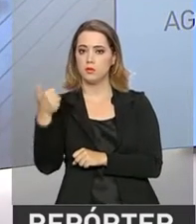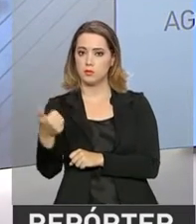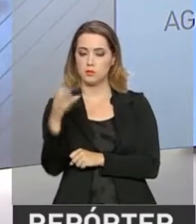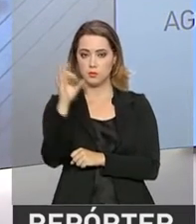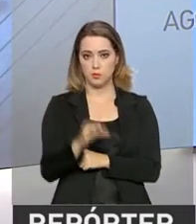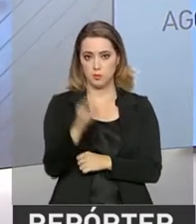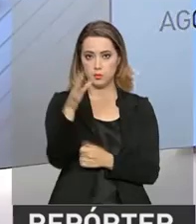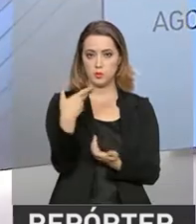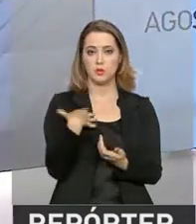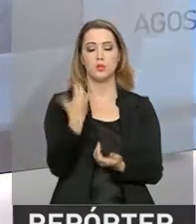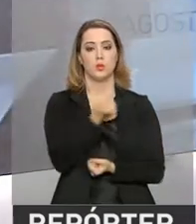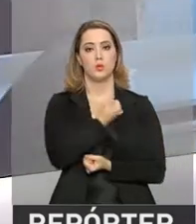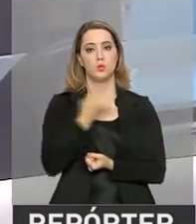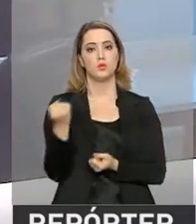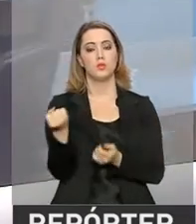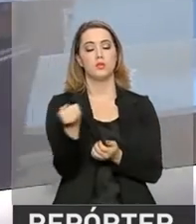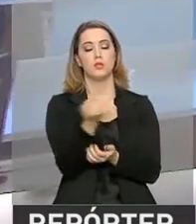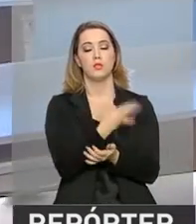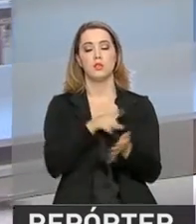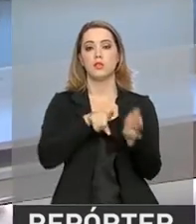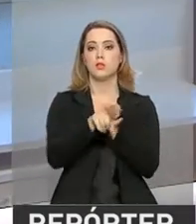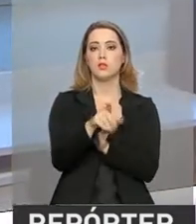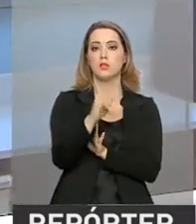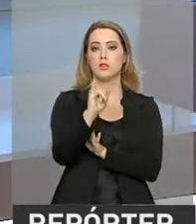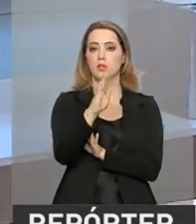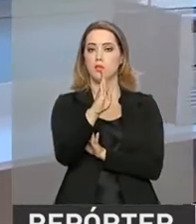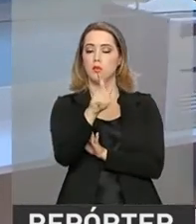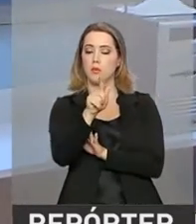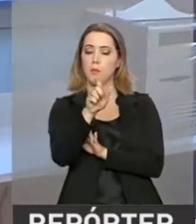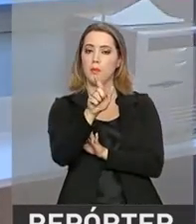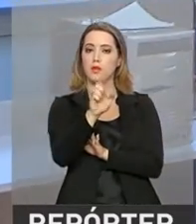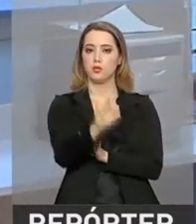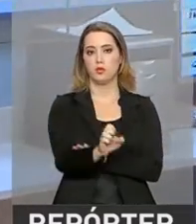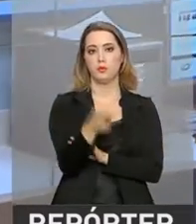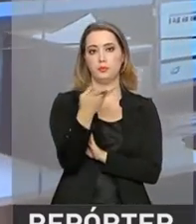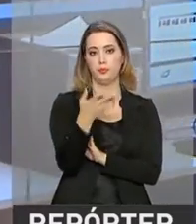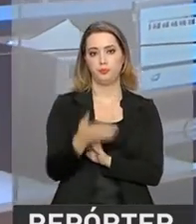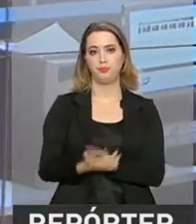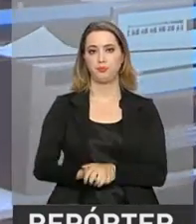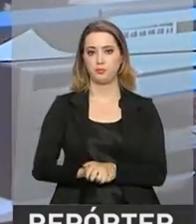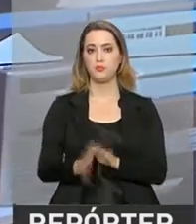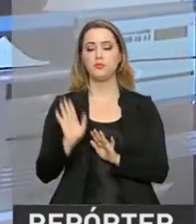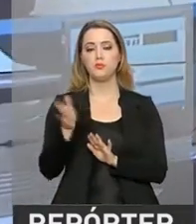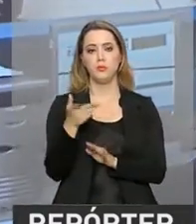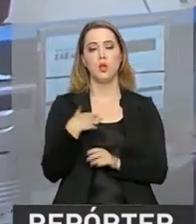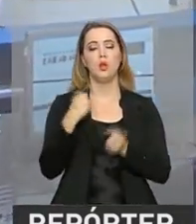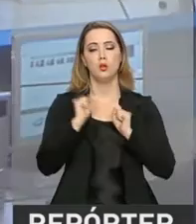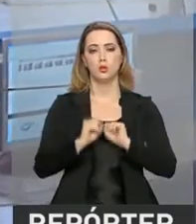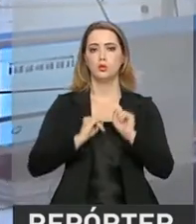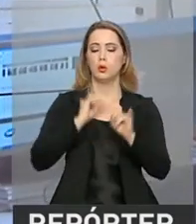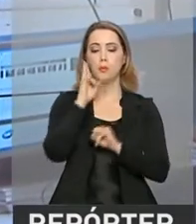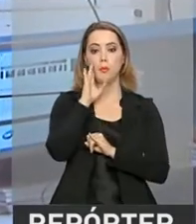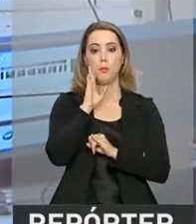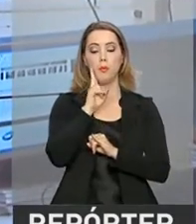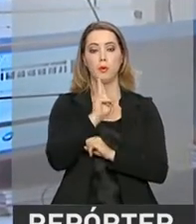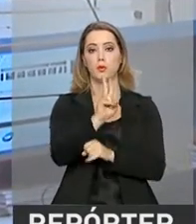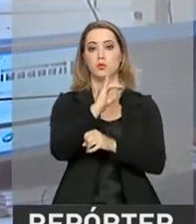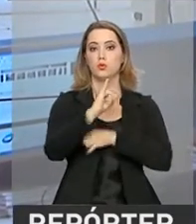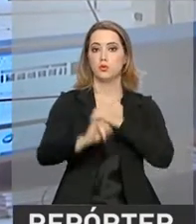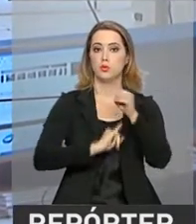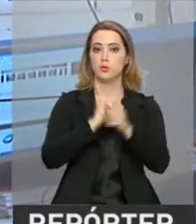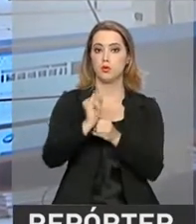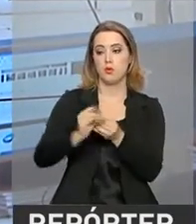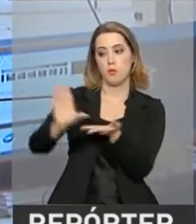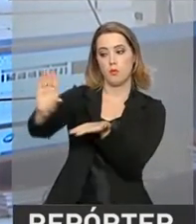cento os números são do ibge já está disponível a consulta ao quinto lote de restituição do imposto de renda da pessoa